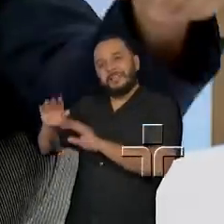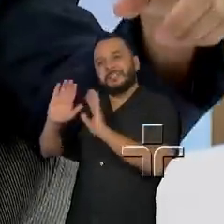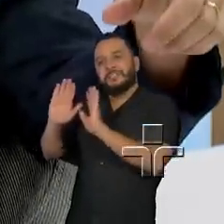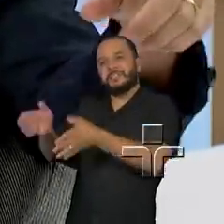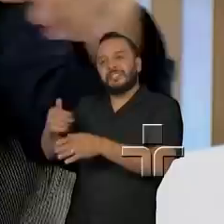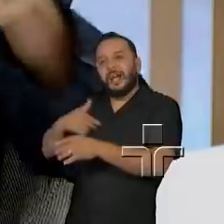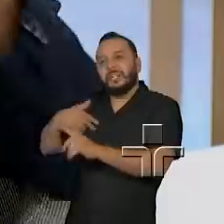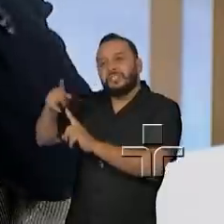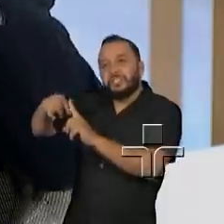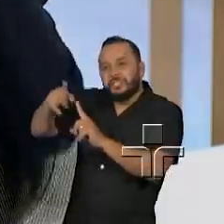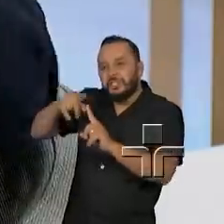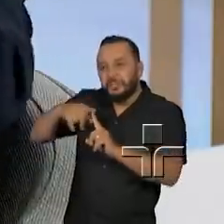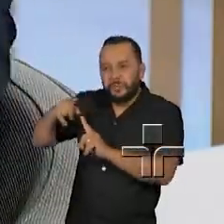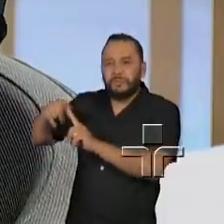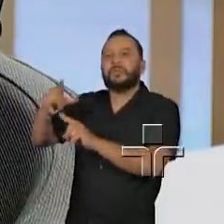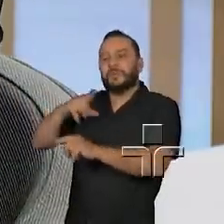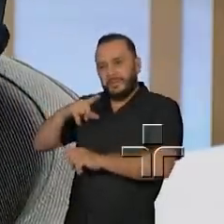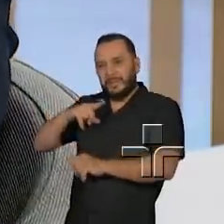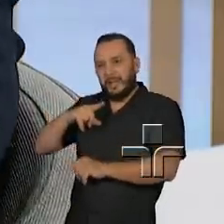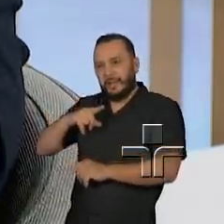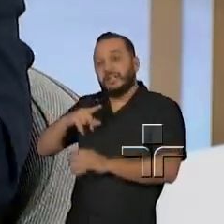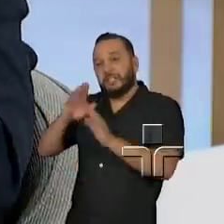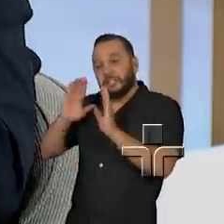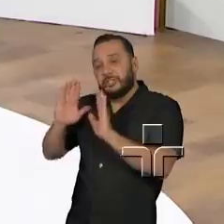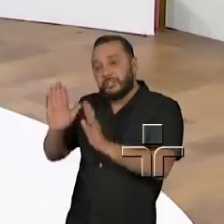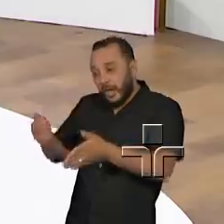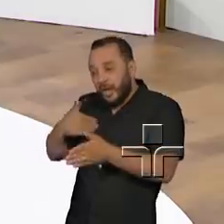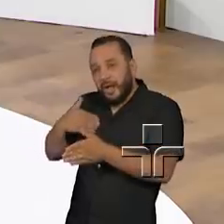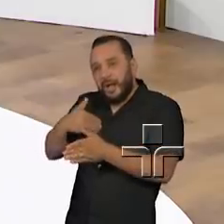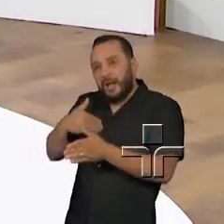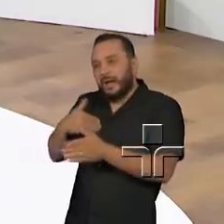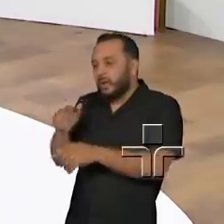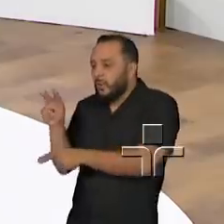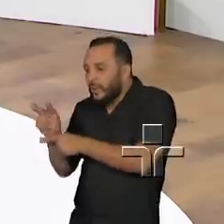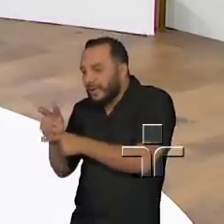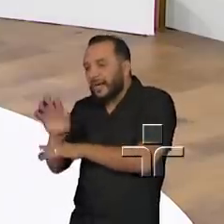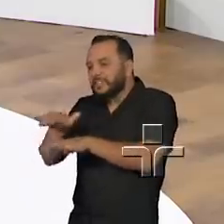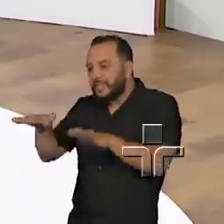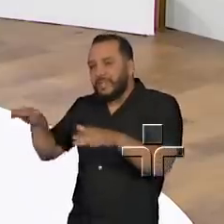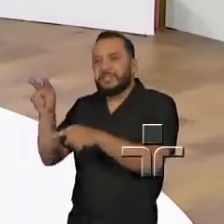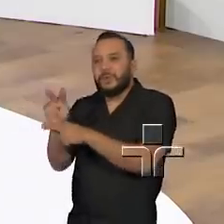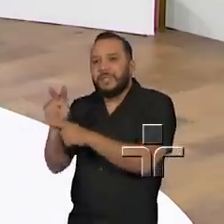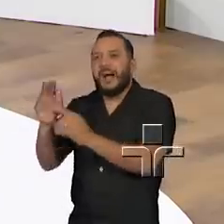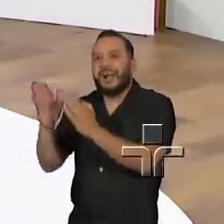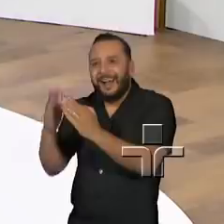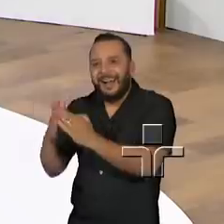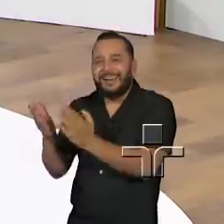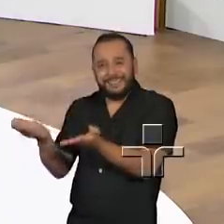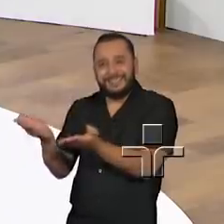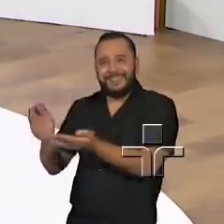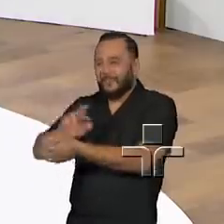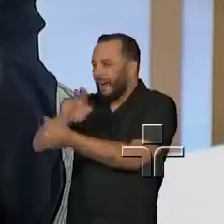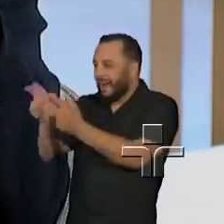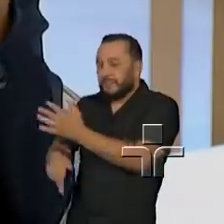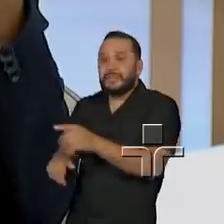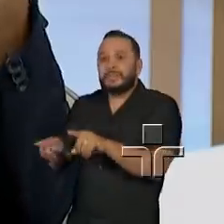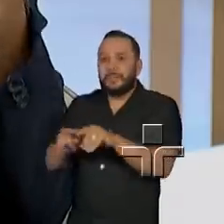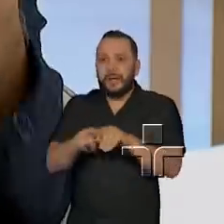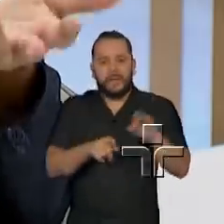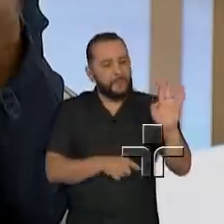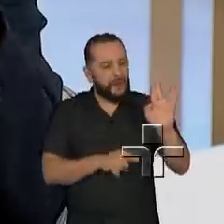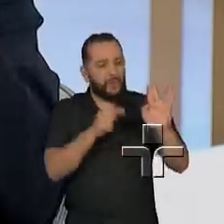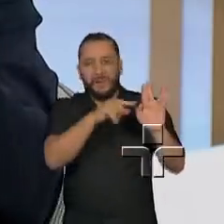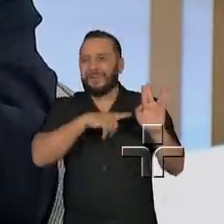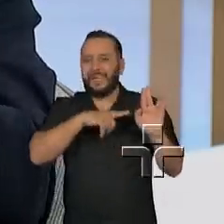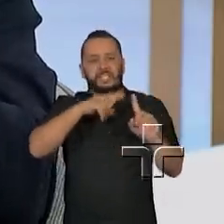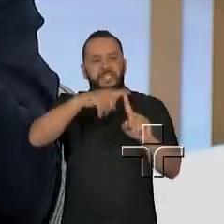para fazer outra coisa, você usa o cachorro certo para a tarefa certa. A maconha é a mesma coisa, foi cultivado ao longo de milênios em torno do Himalaia, tem maconha para dormir,